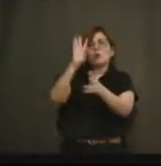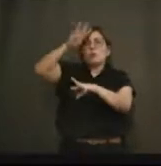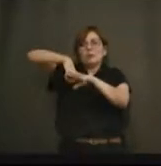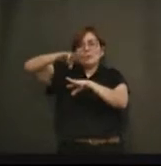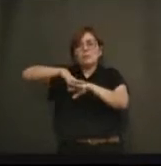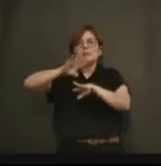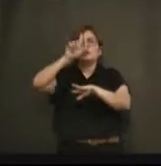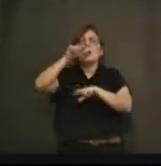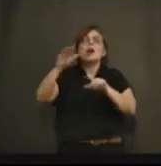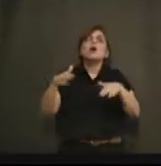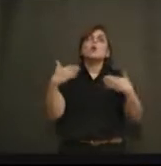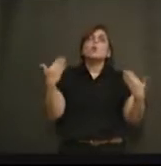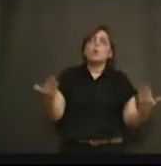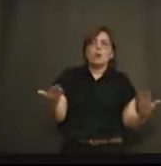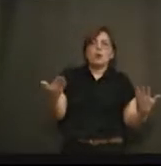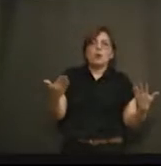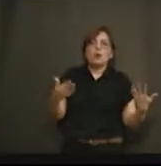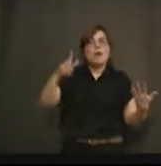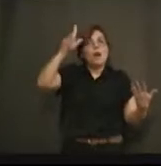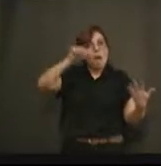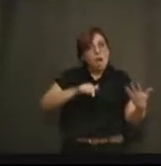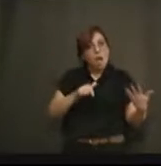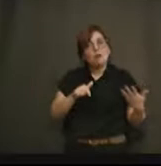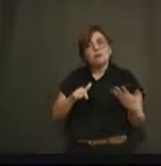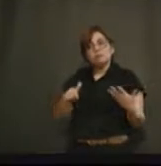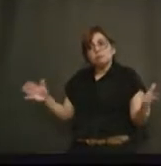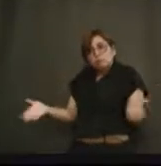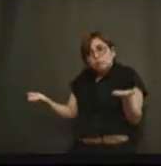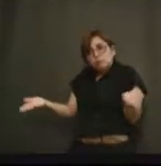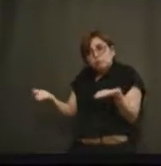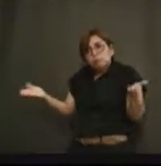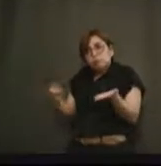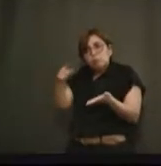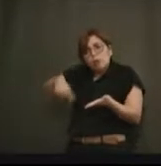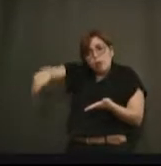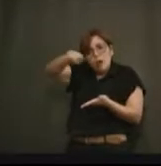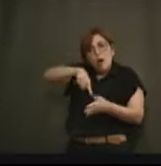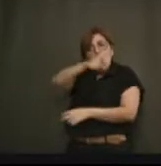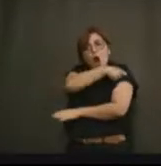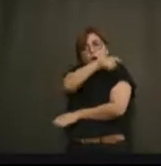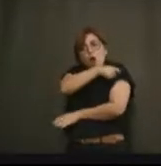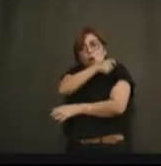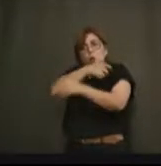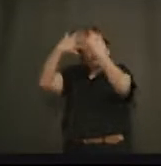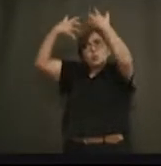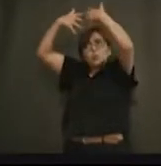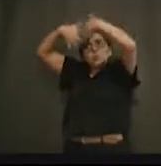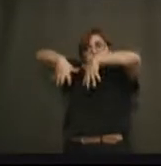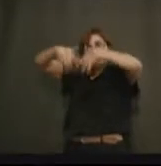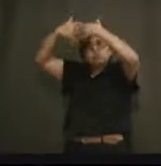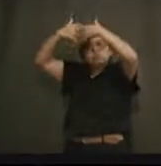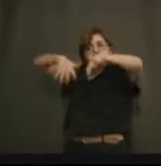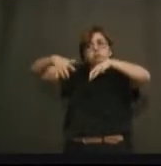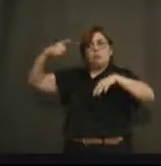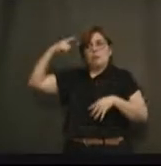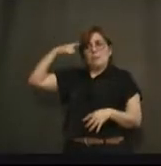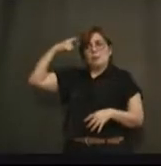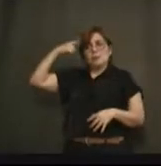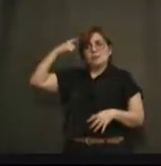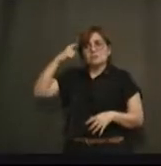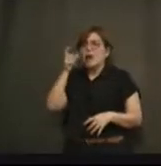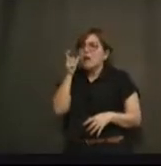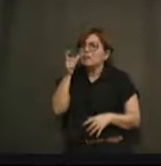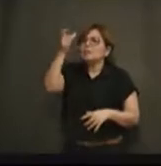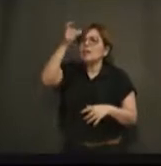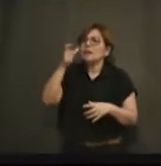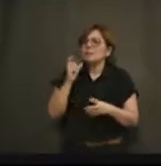É fazer os alunos pensarem, é fazer os alunos se interessarem e lidarem com